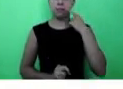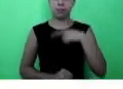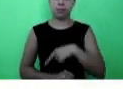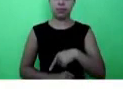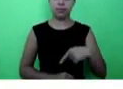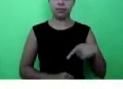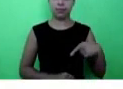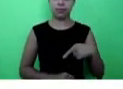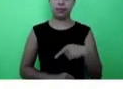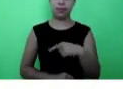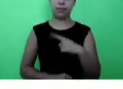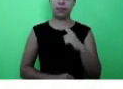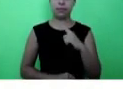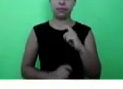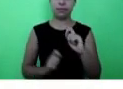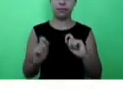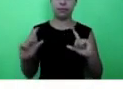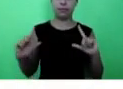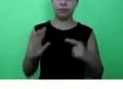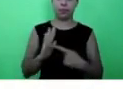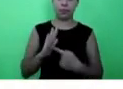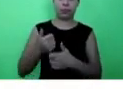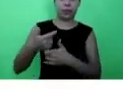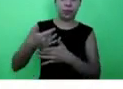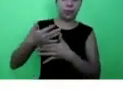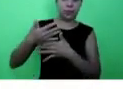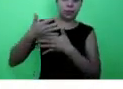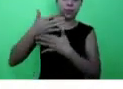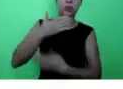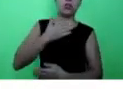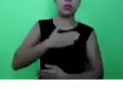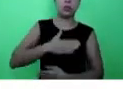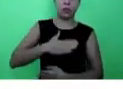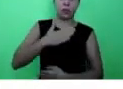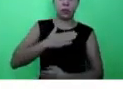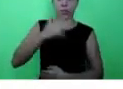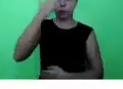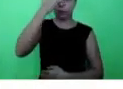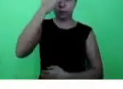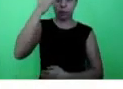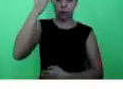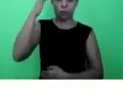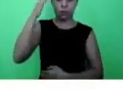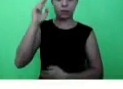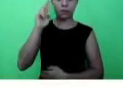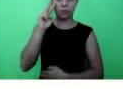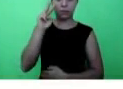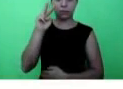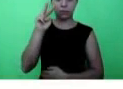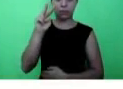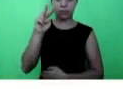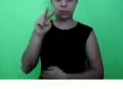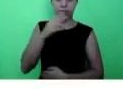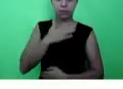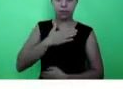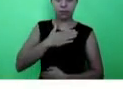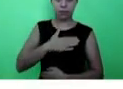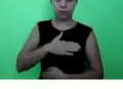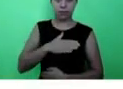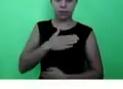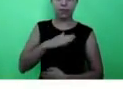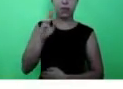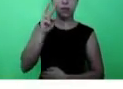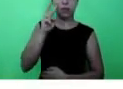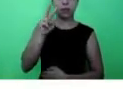Aqui a lista é gerada. Vamos passar aqui bem devagar para que as pessoas acompanhem. Os 52 primeiros